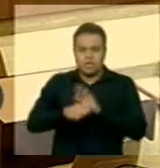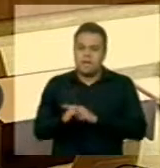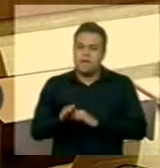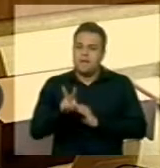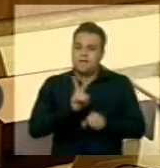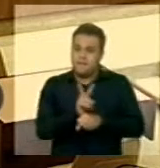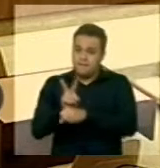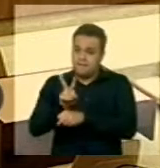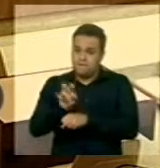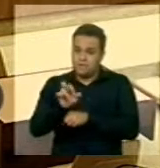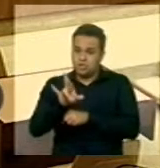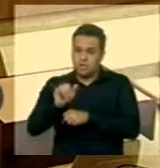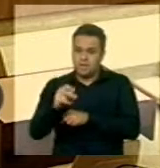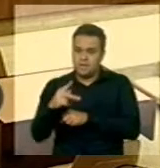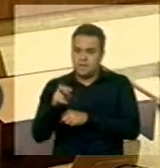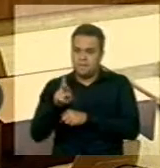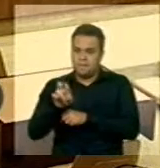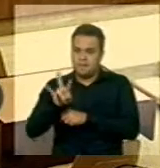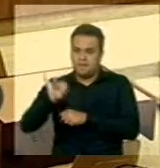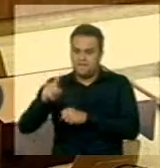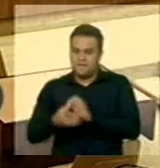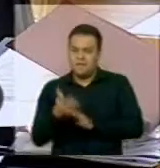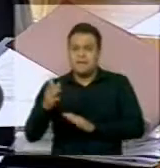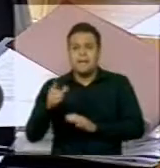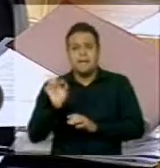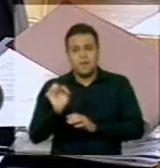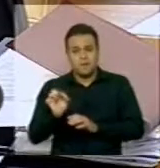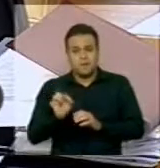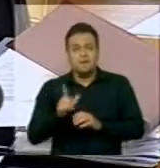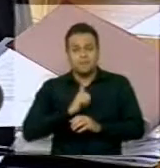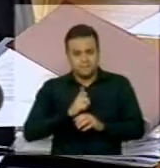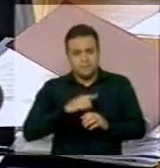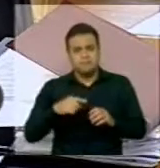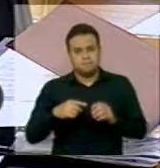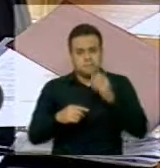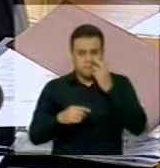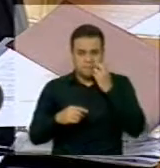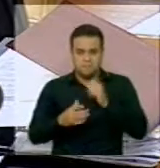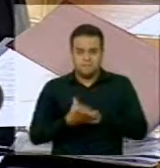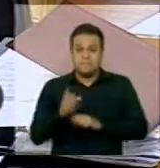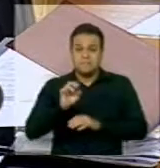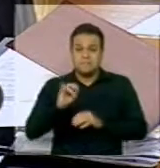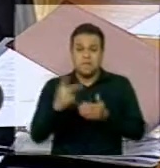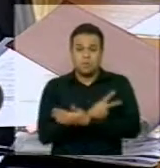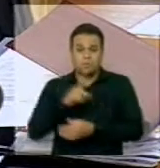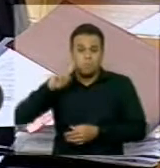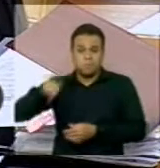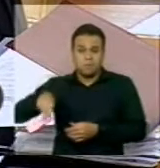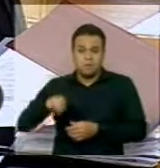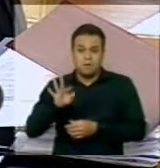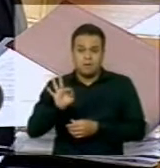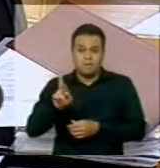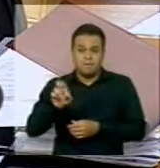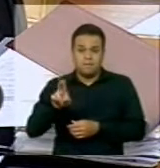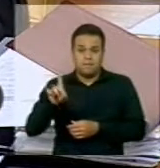imóveis rurais, salvo indícios de fraude, de